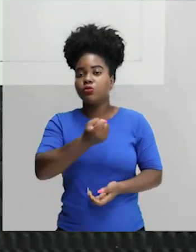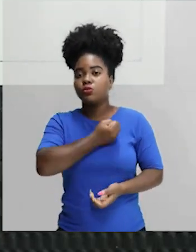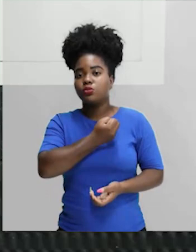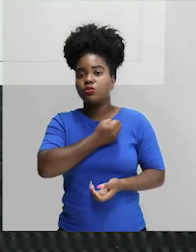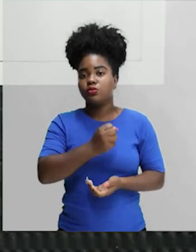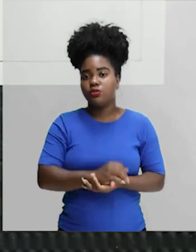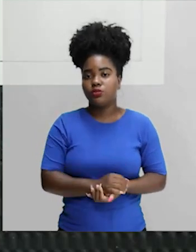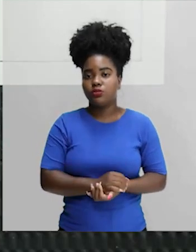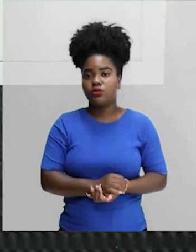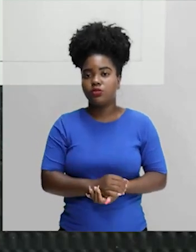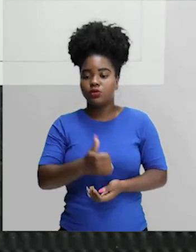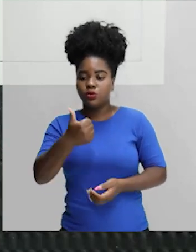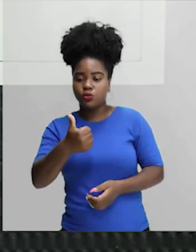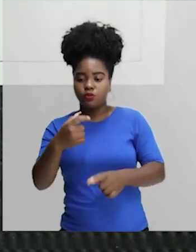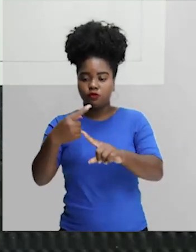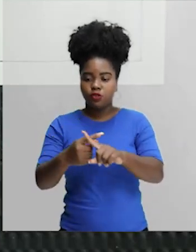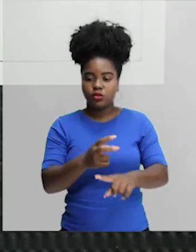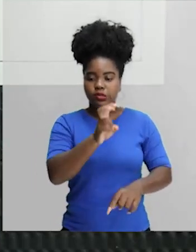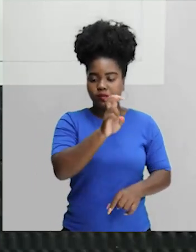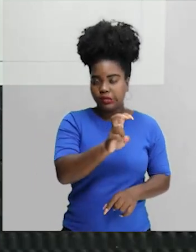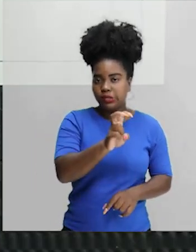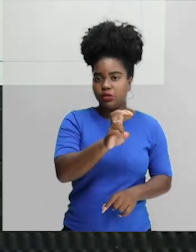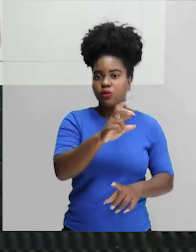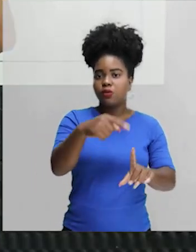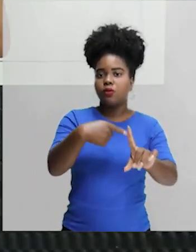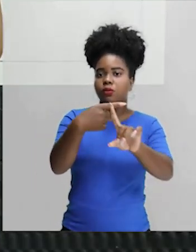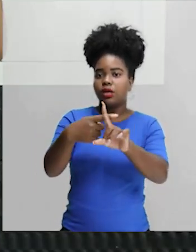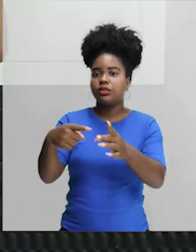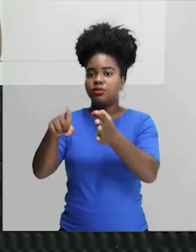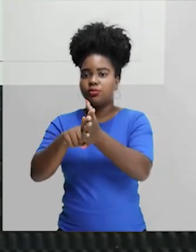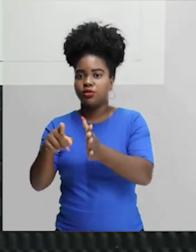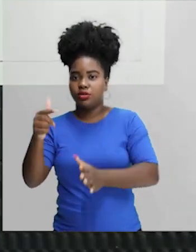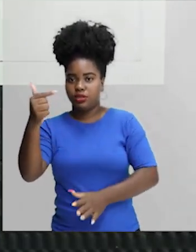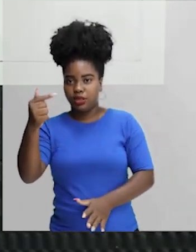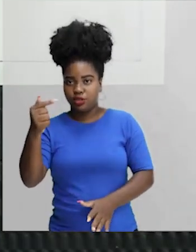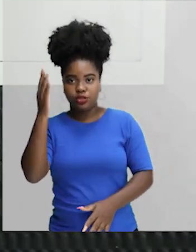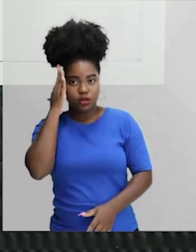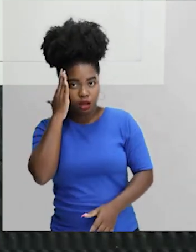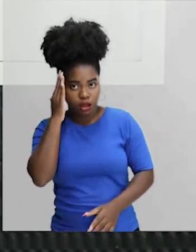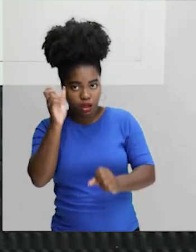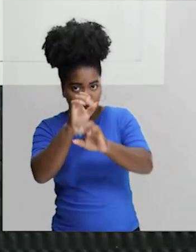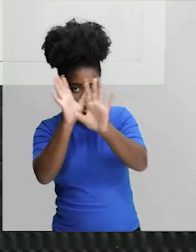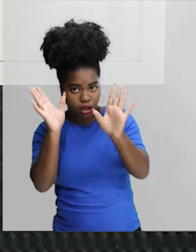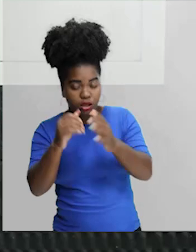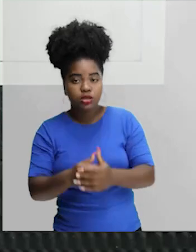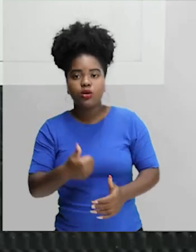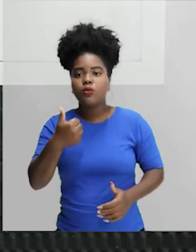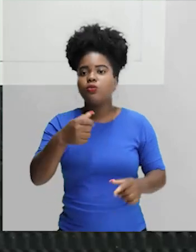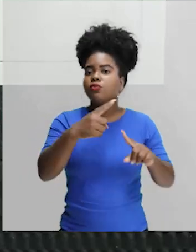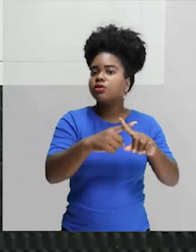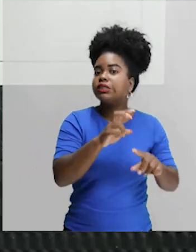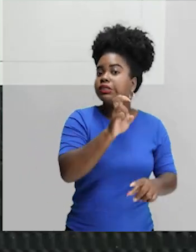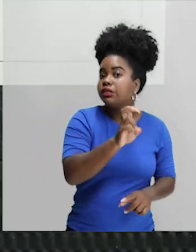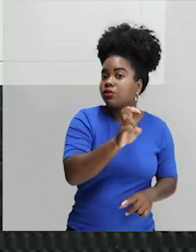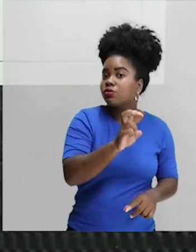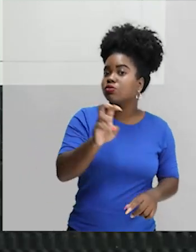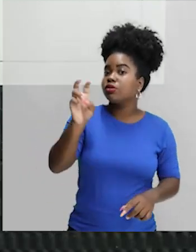ser multiplicado com 5 e vai ser somado com o menos 7. Então, 1 vezes 5 dá quanto? Dá